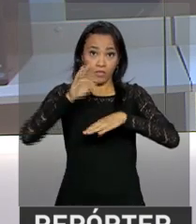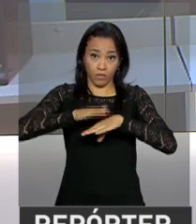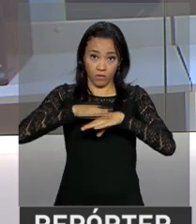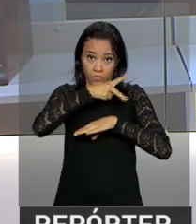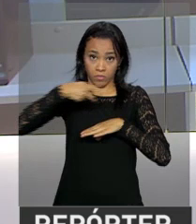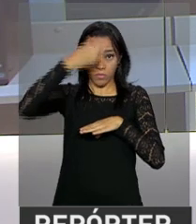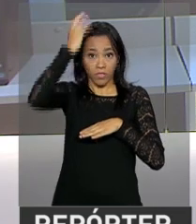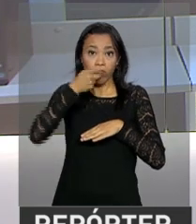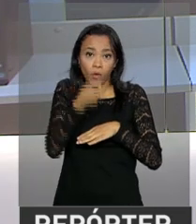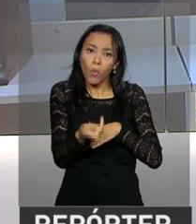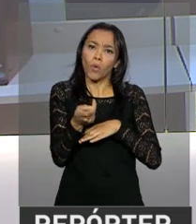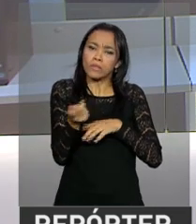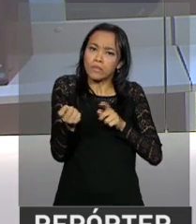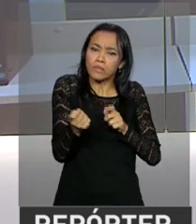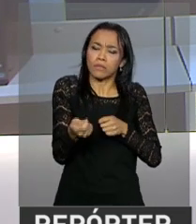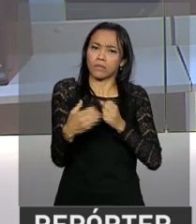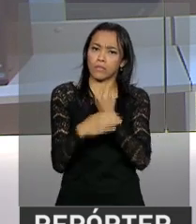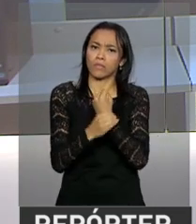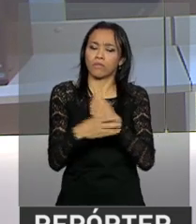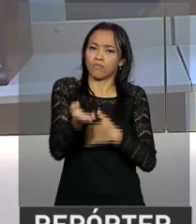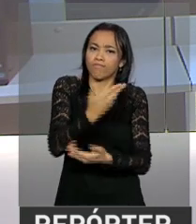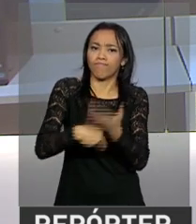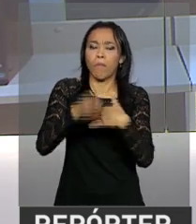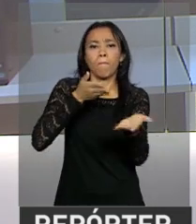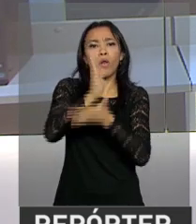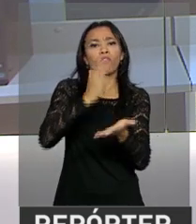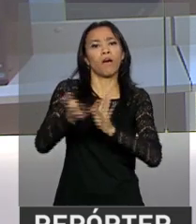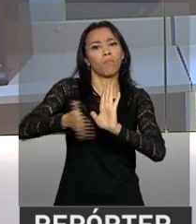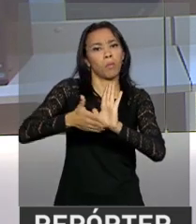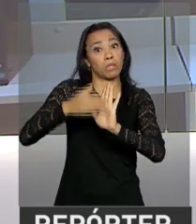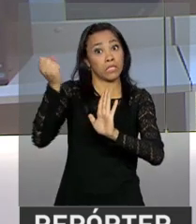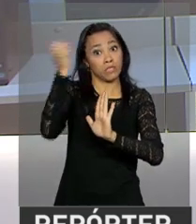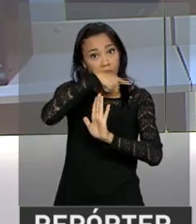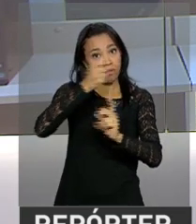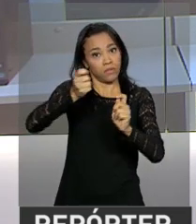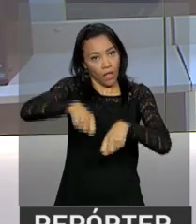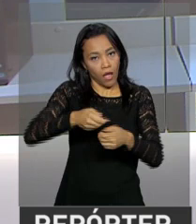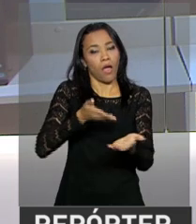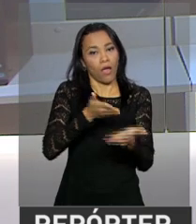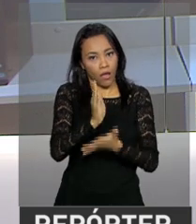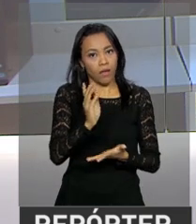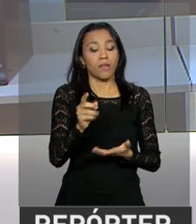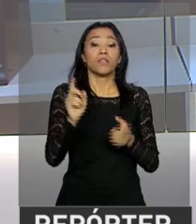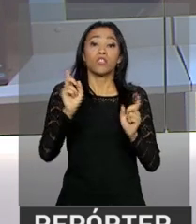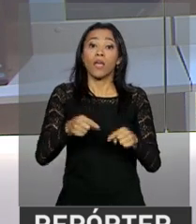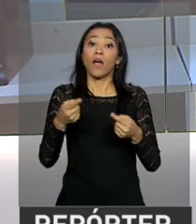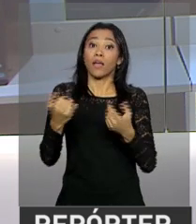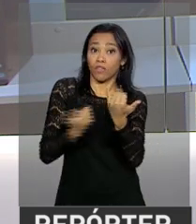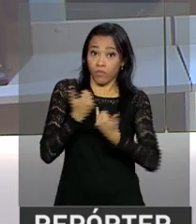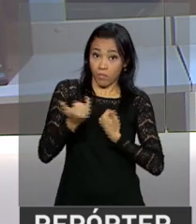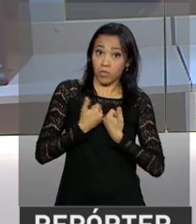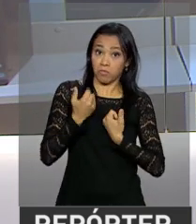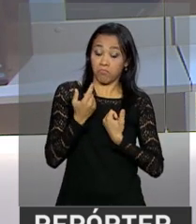base sólida, será possível aprovar questões aparentemente difíceis. Temer ressaltou ainda que os indicadores já apontam a volta